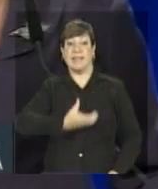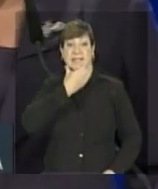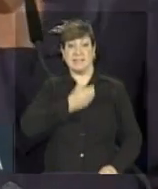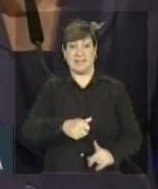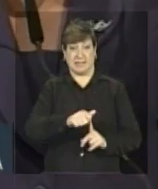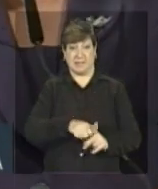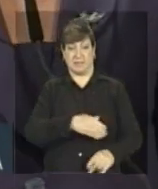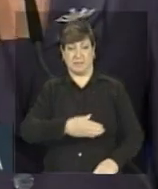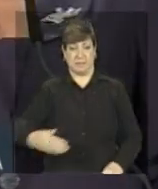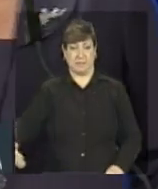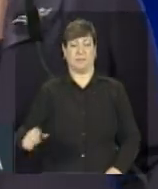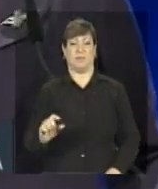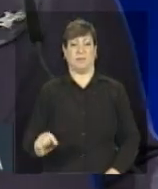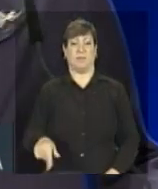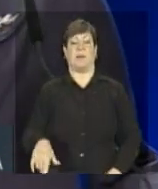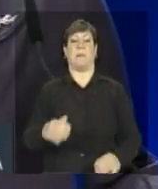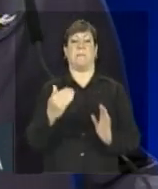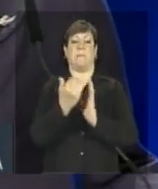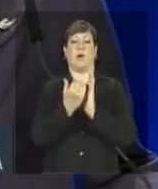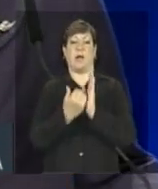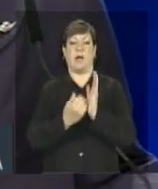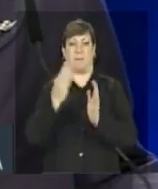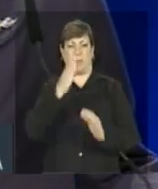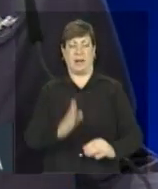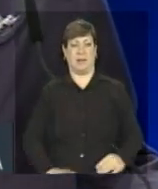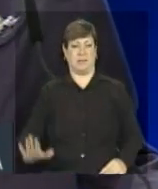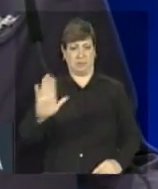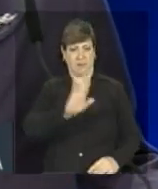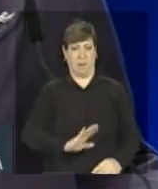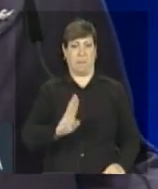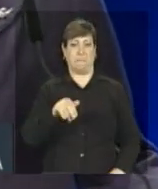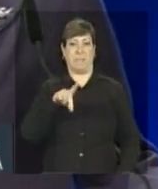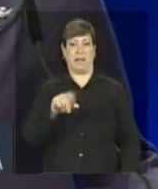por meio do Programa Nacional de Banda Larga,